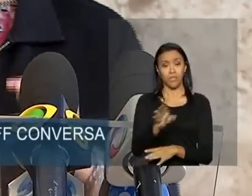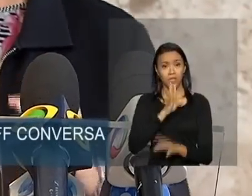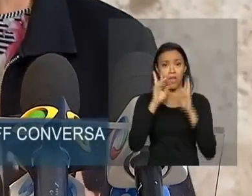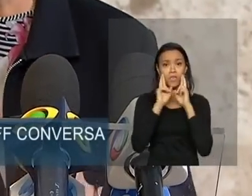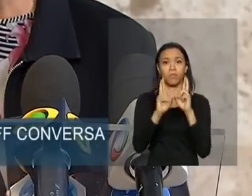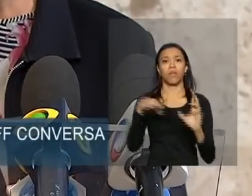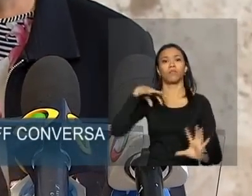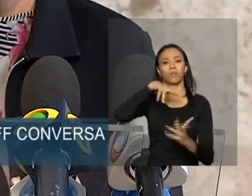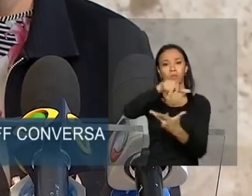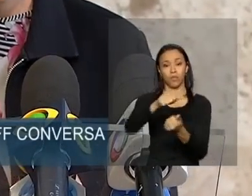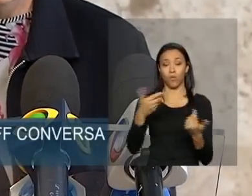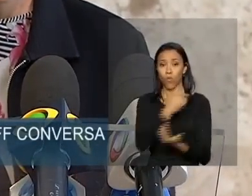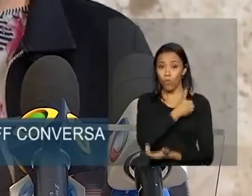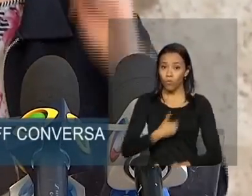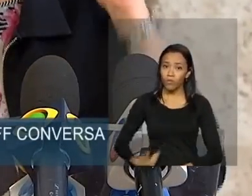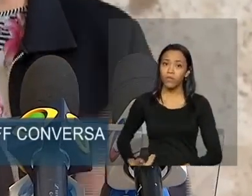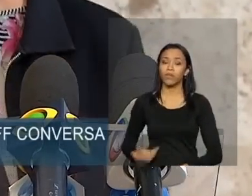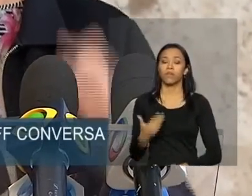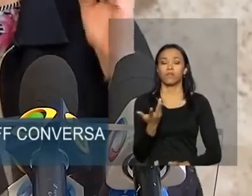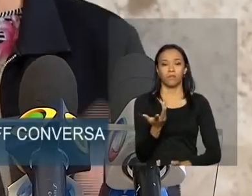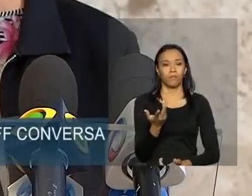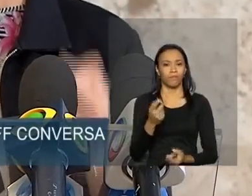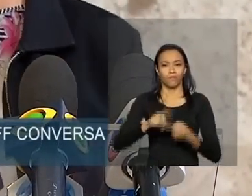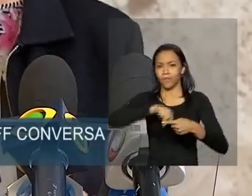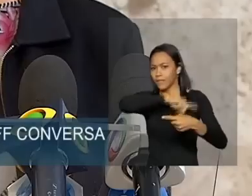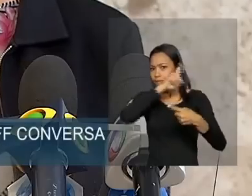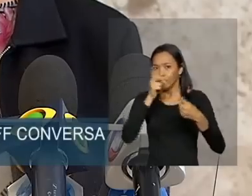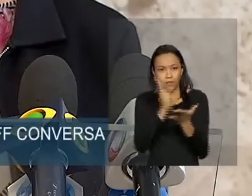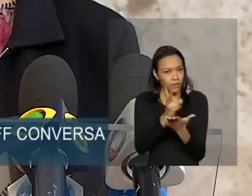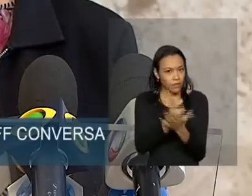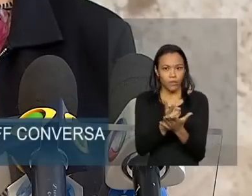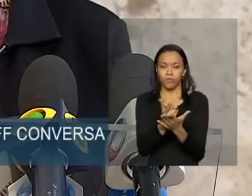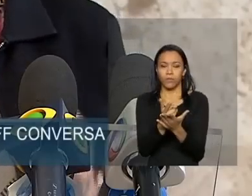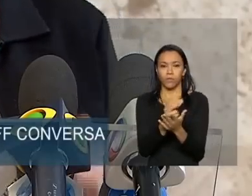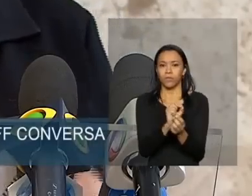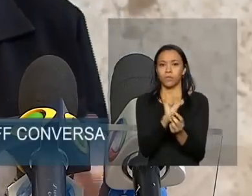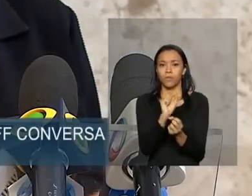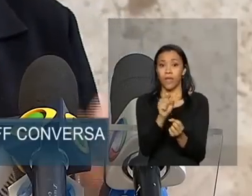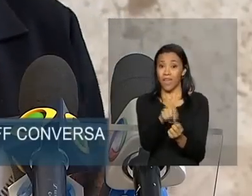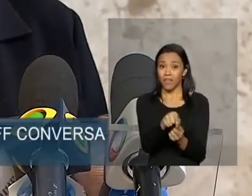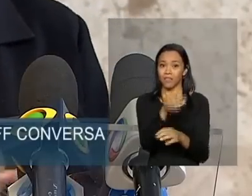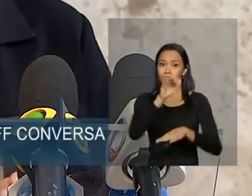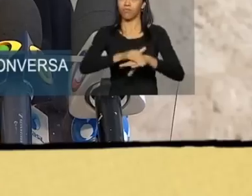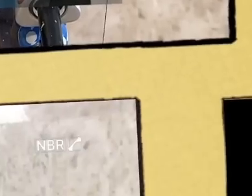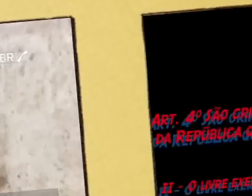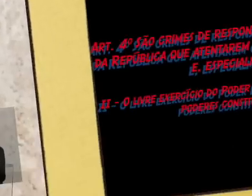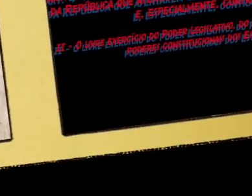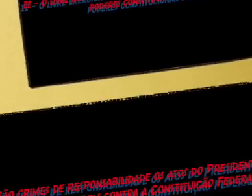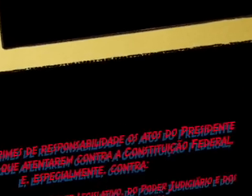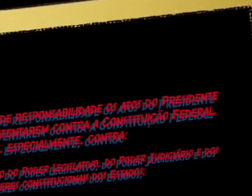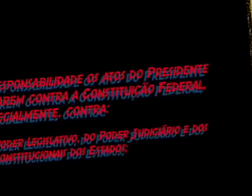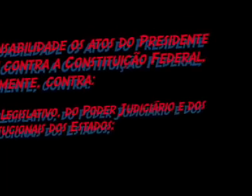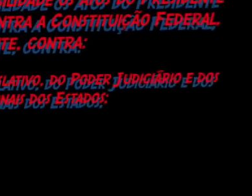O governo repudia em gênero, número e grau esse ato praticado contra o